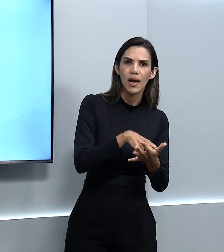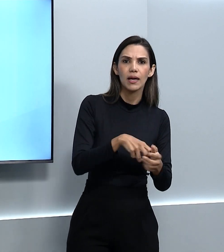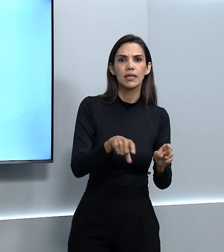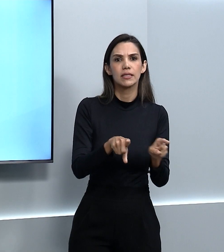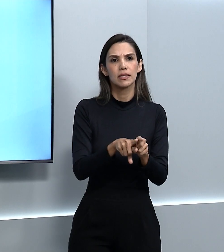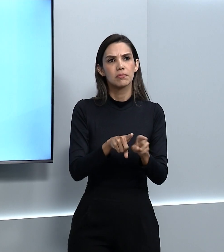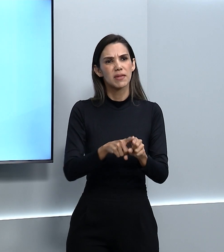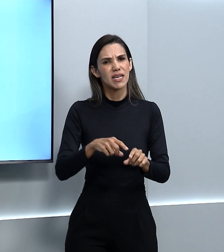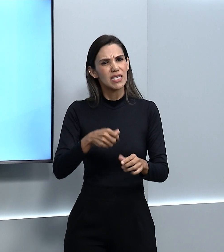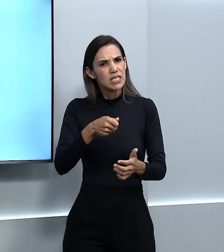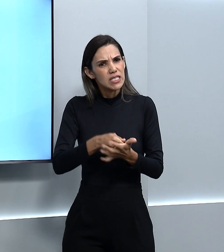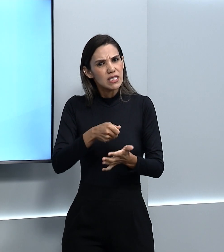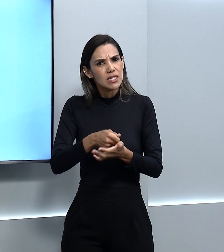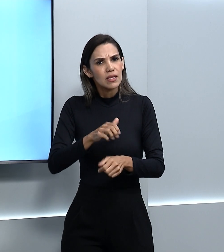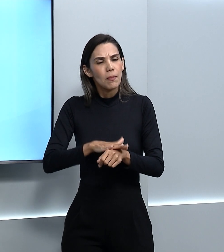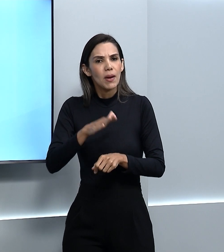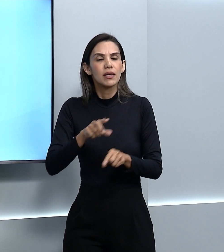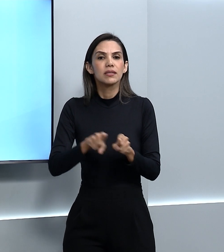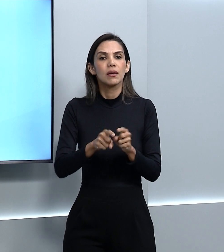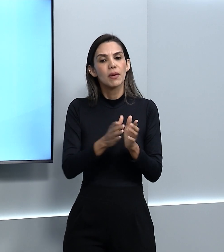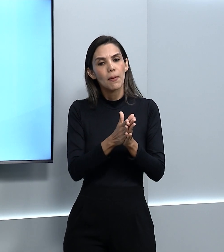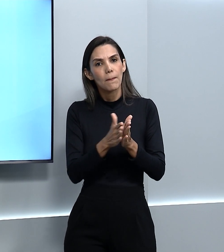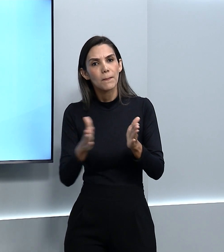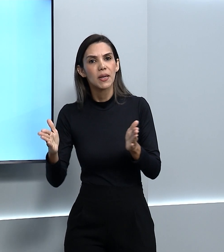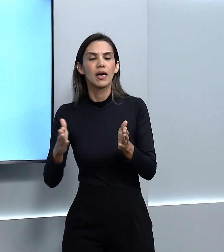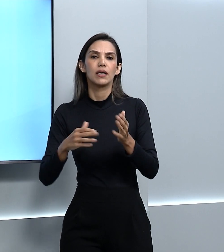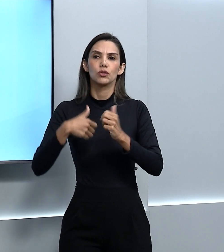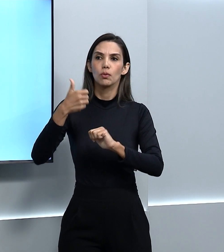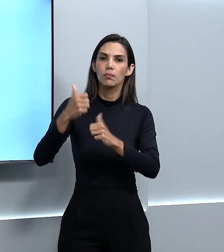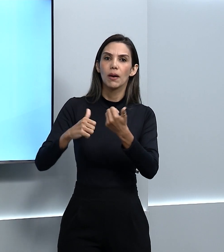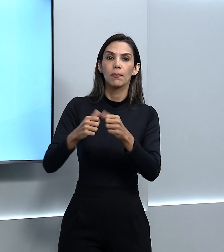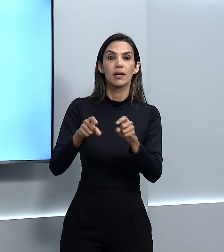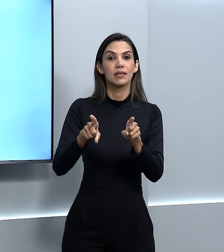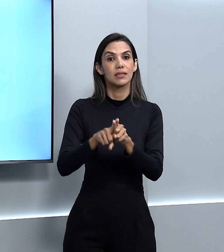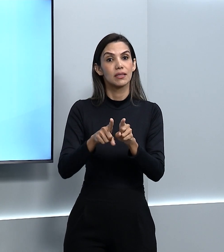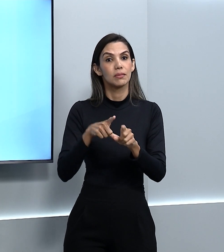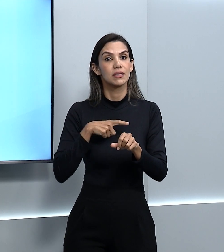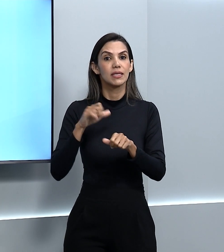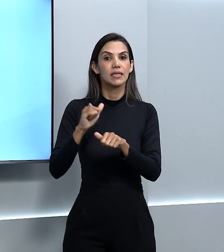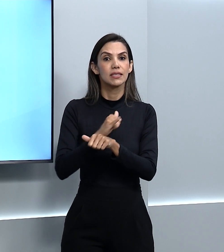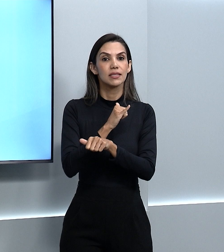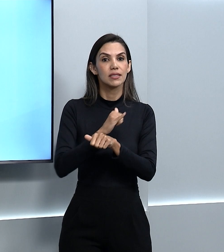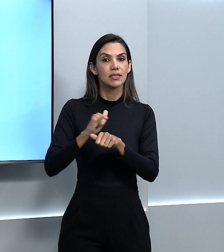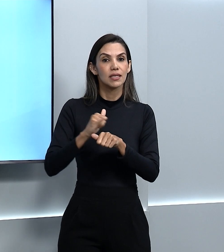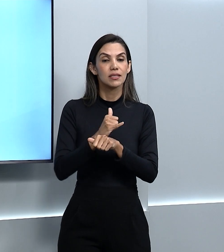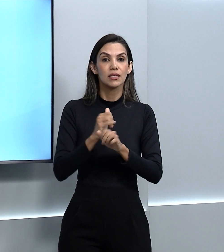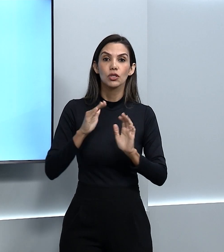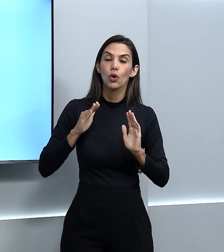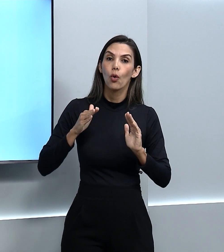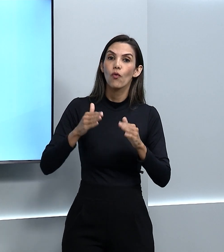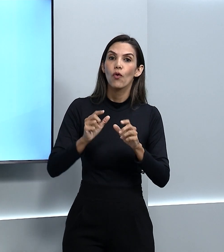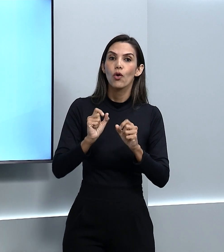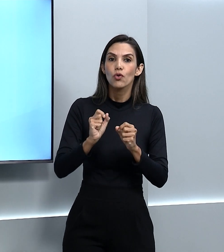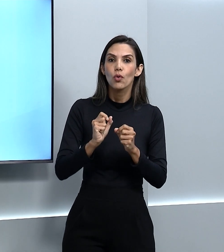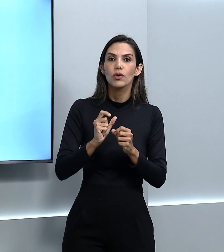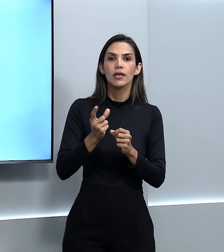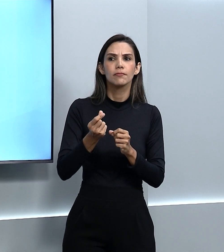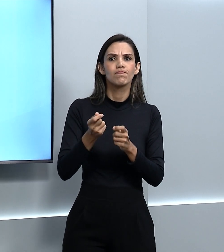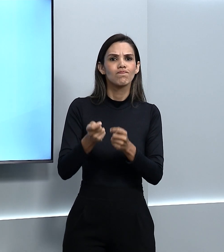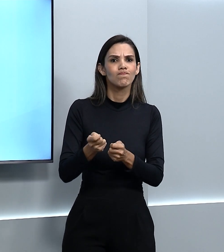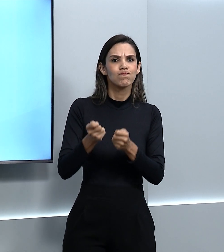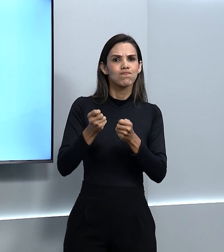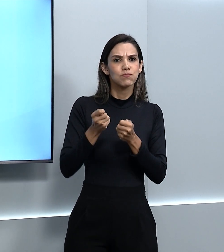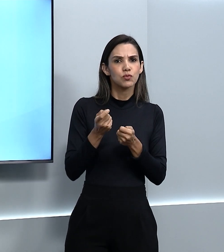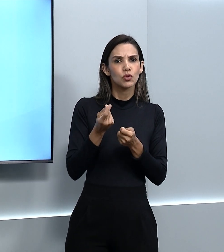prazos diferenciados para inquéritos e fortalece instrumentos voltados à asfixia financeira das